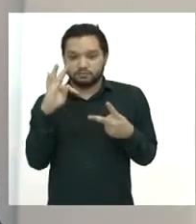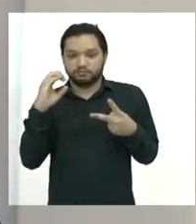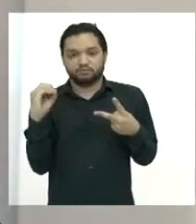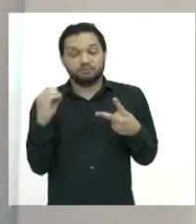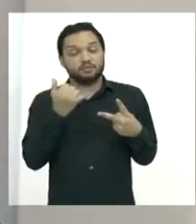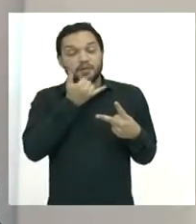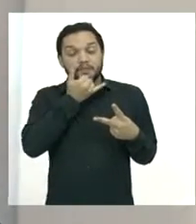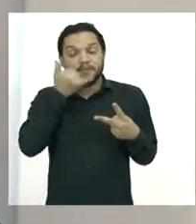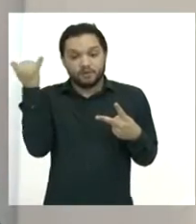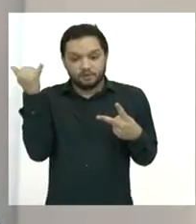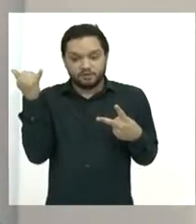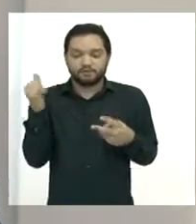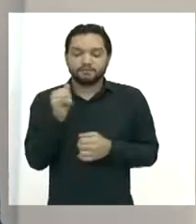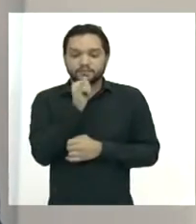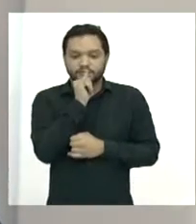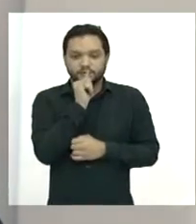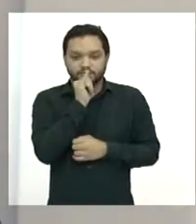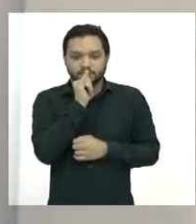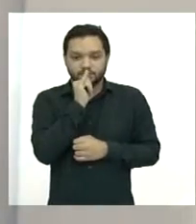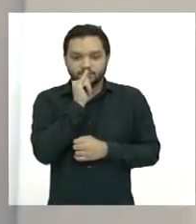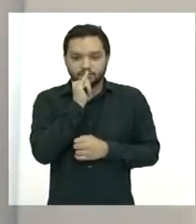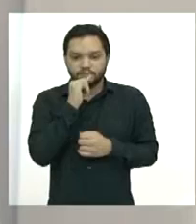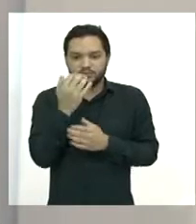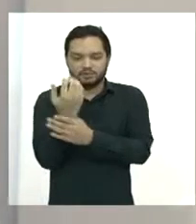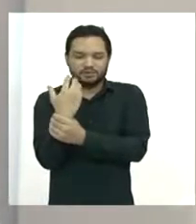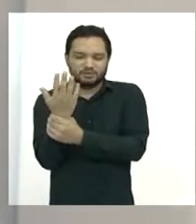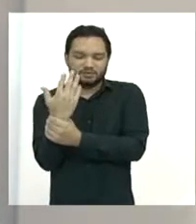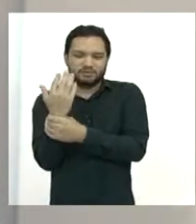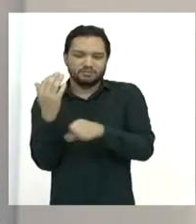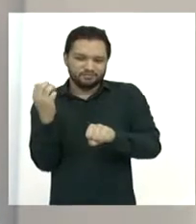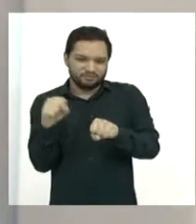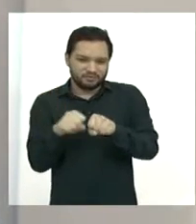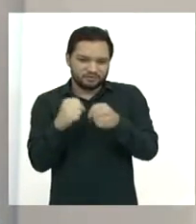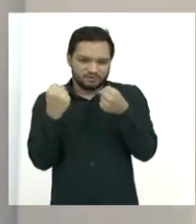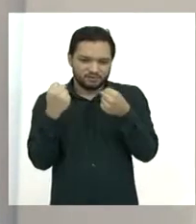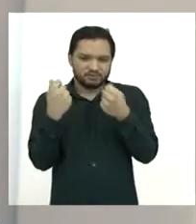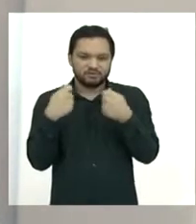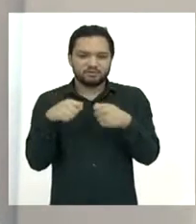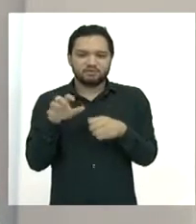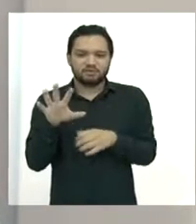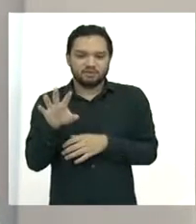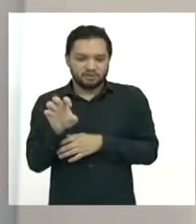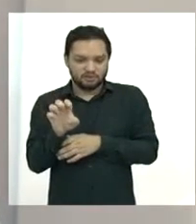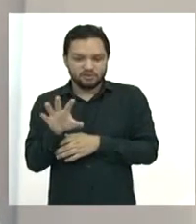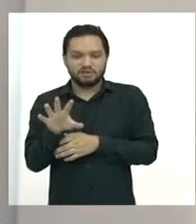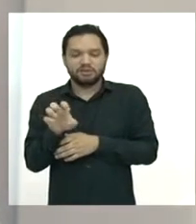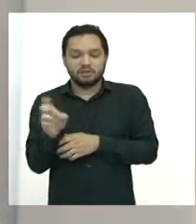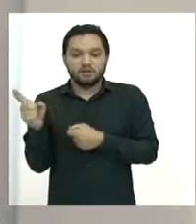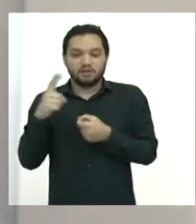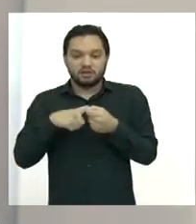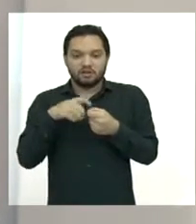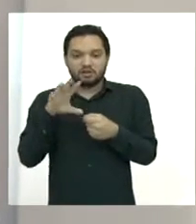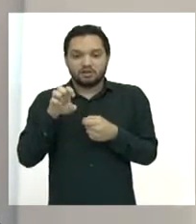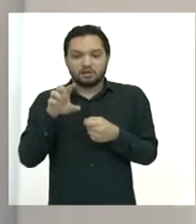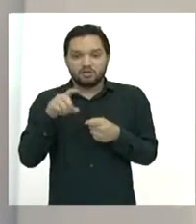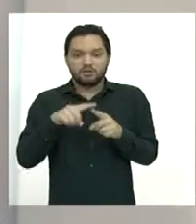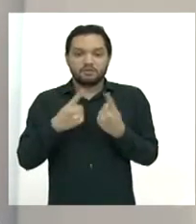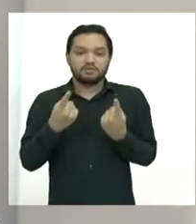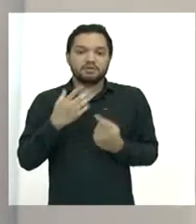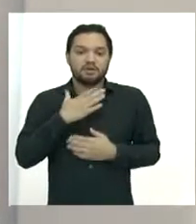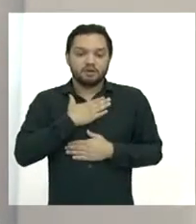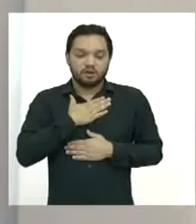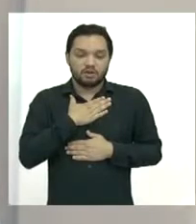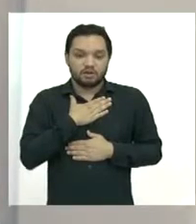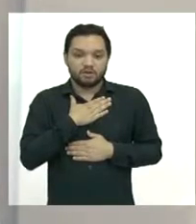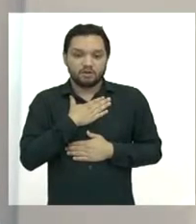depende. Se você, por exemplo, tiver uma lesão na mão e você precisar mexer a mão de volta e você pode, nas